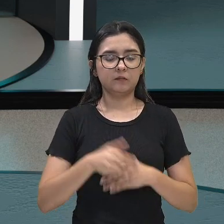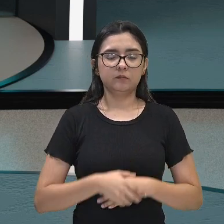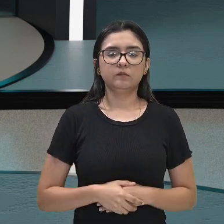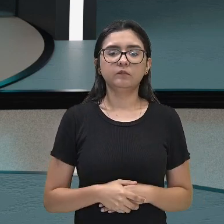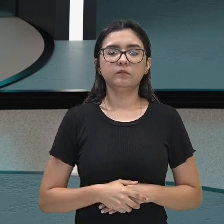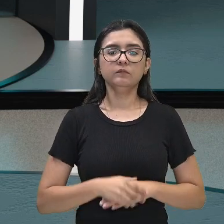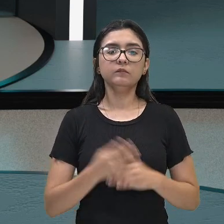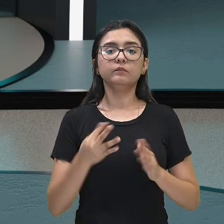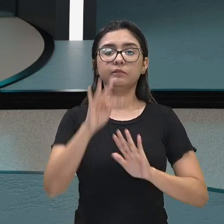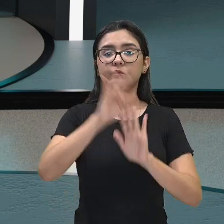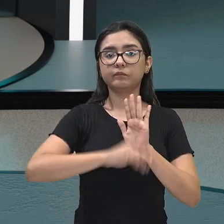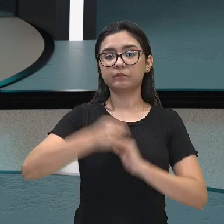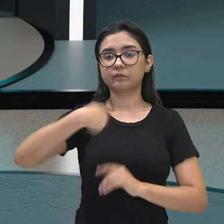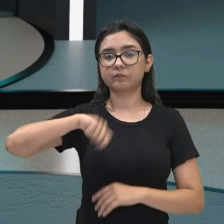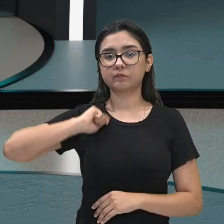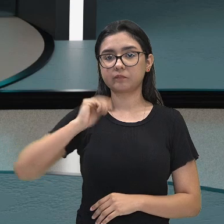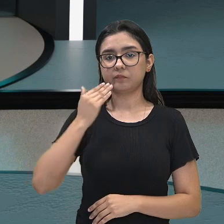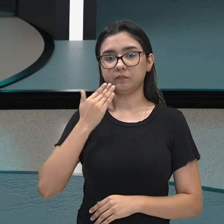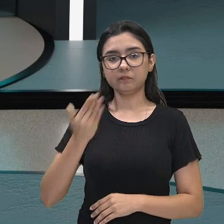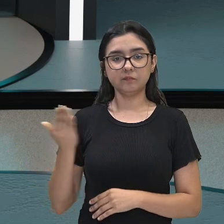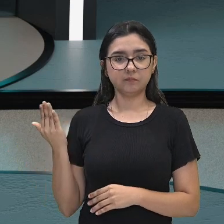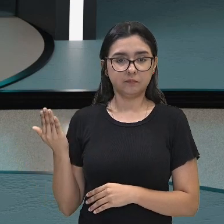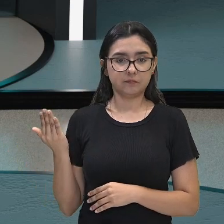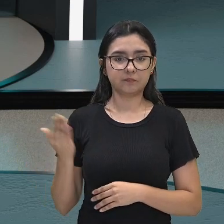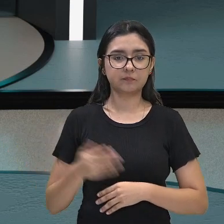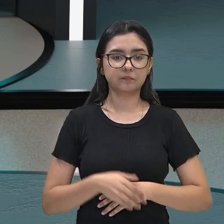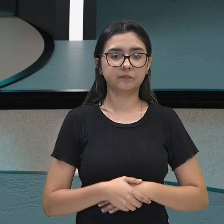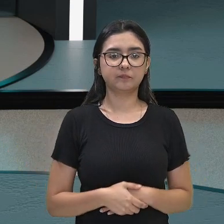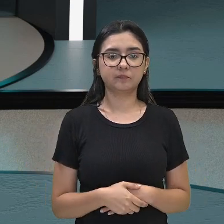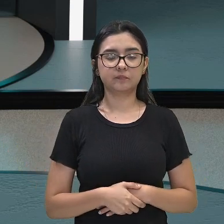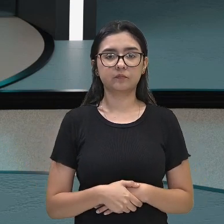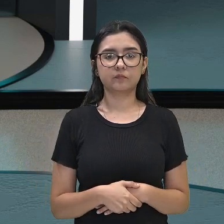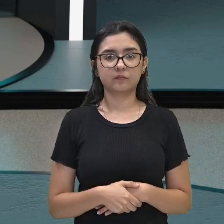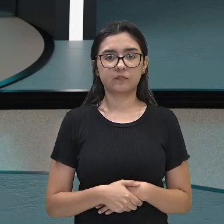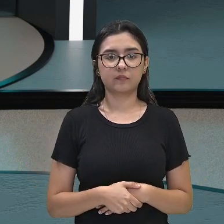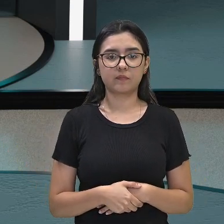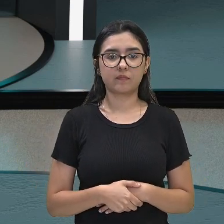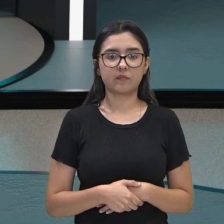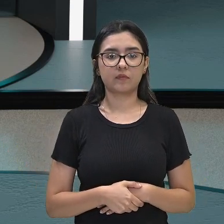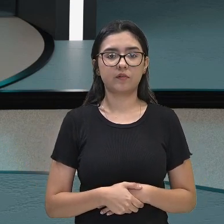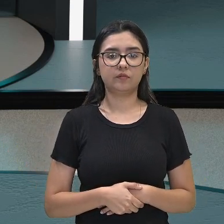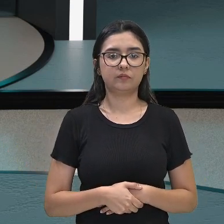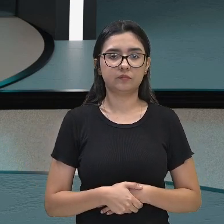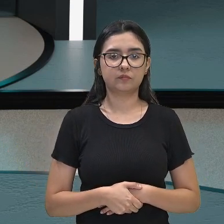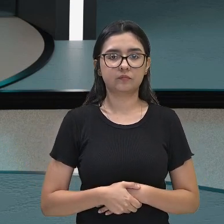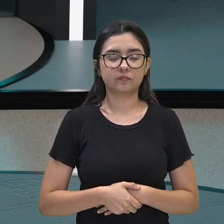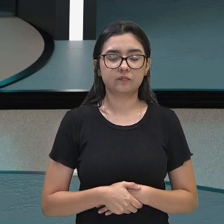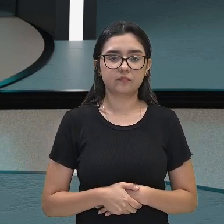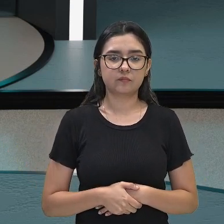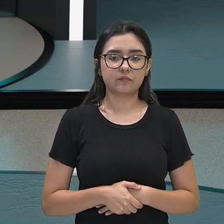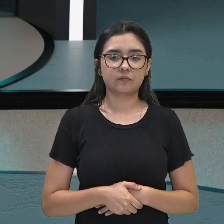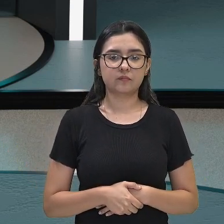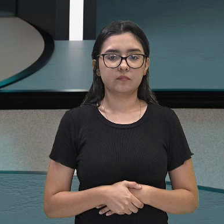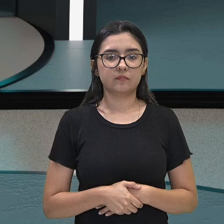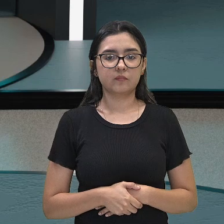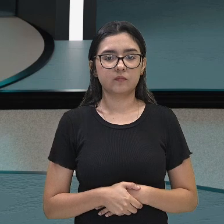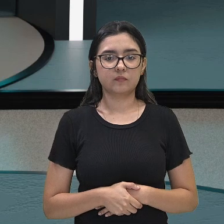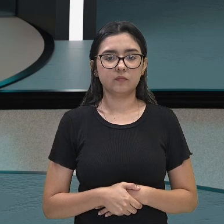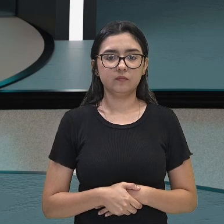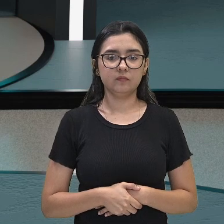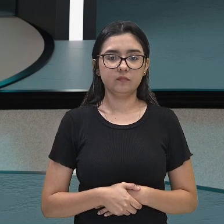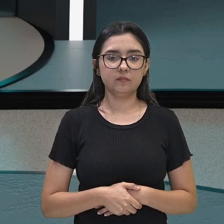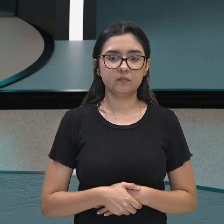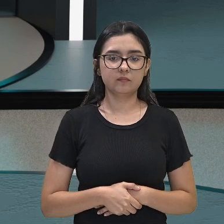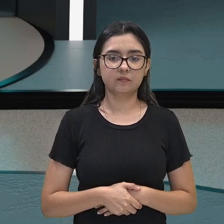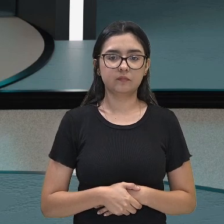possuem a particularidade de apresentar duas formas gráficas